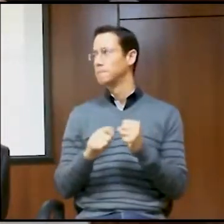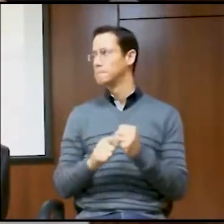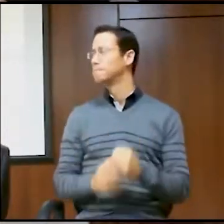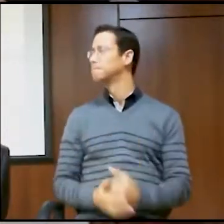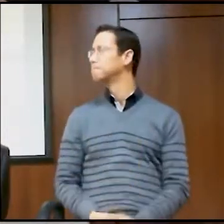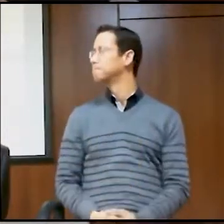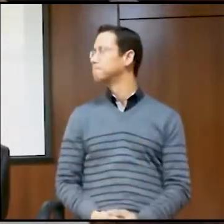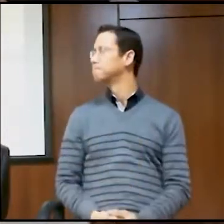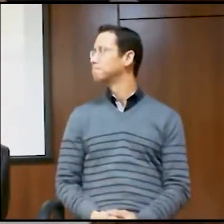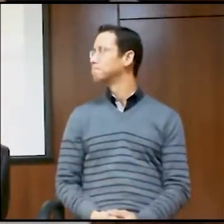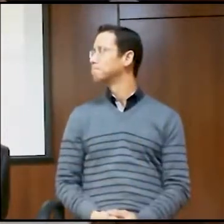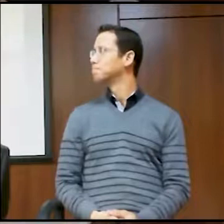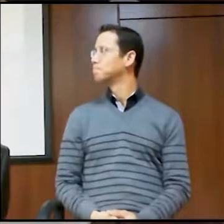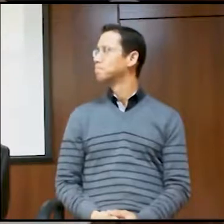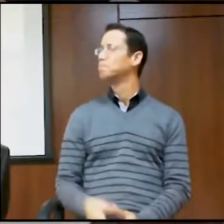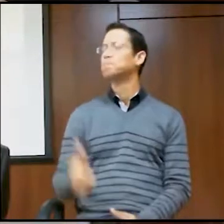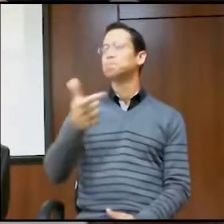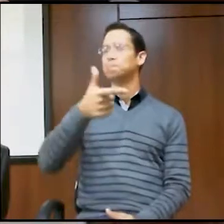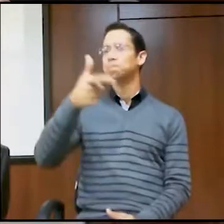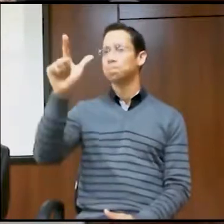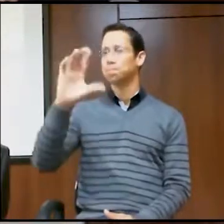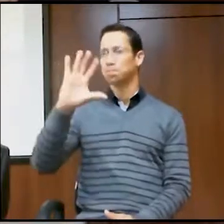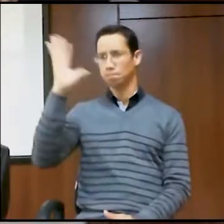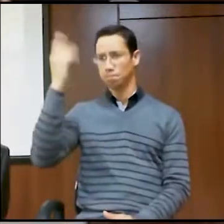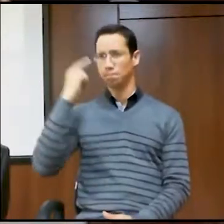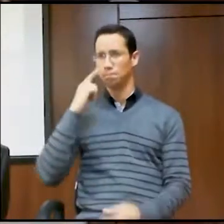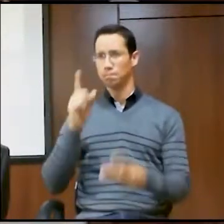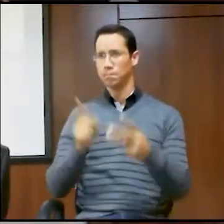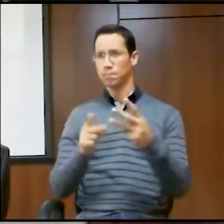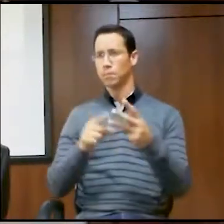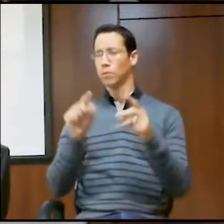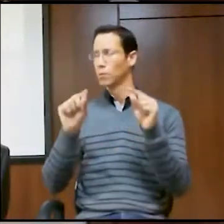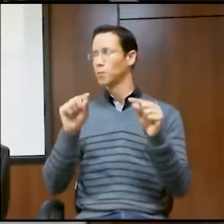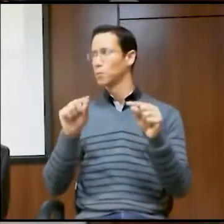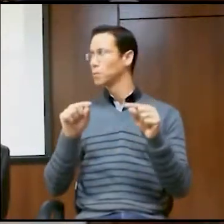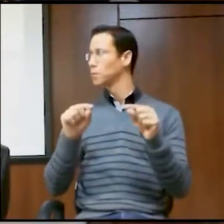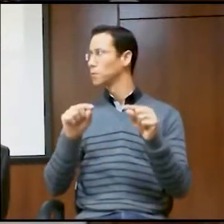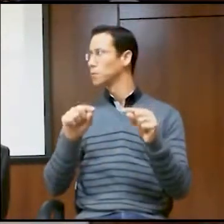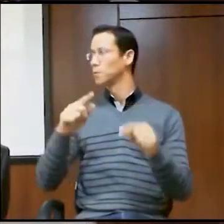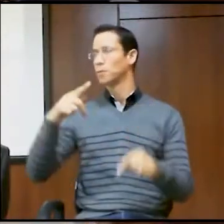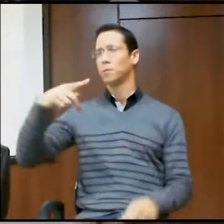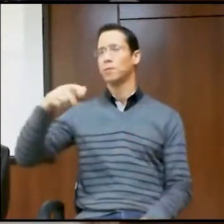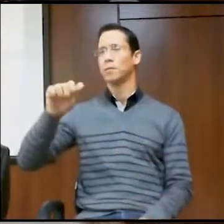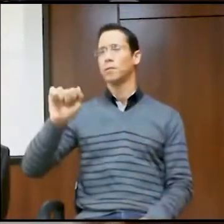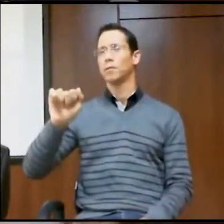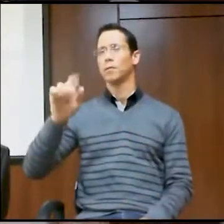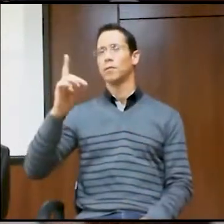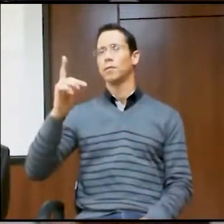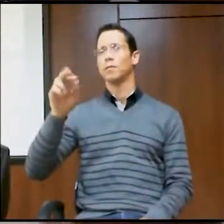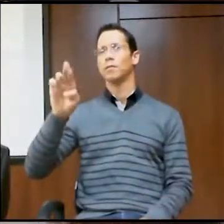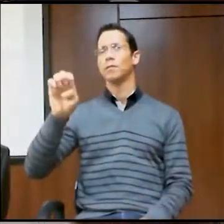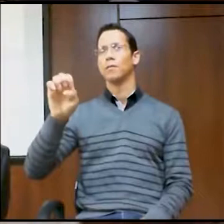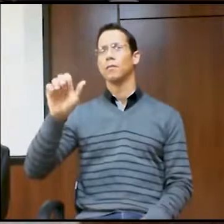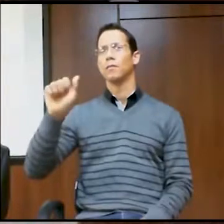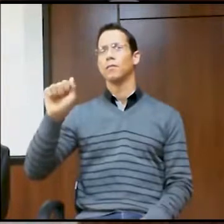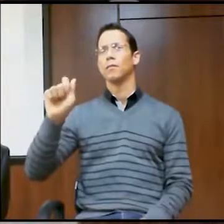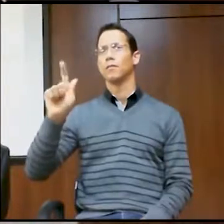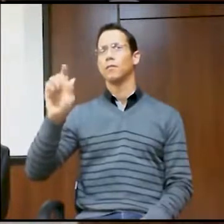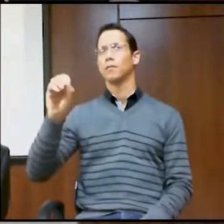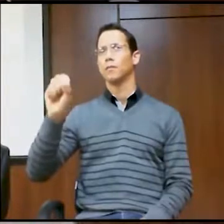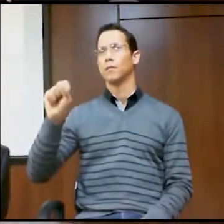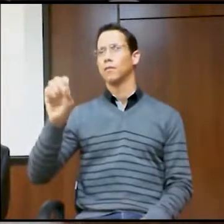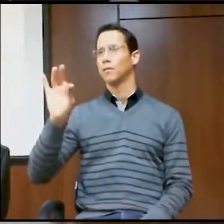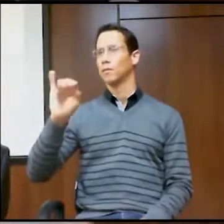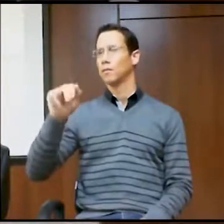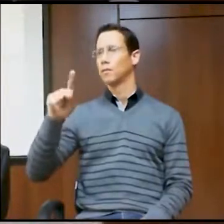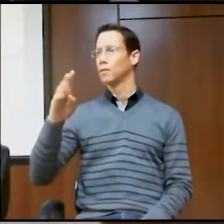a terceira situação, né, foi o Padre Agostinho, não sei se o Frei Agostinho está aqui ainda, né, ele estava lá da Pastoral da